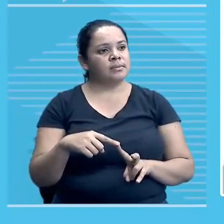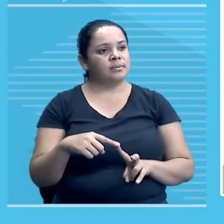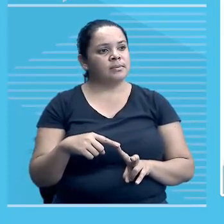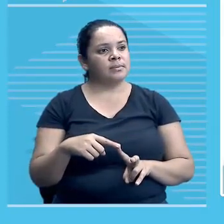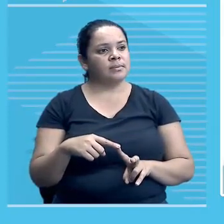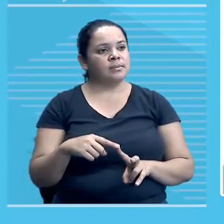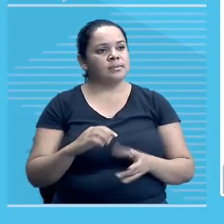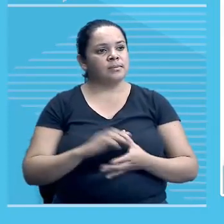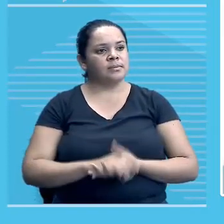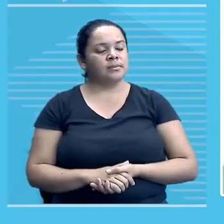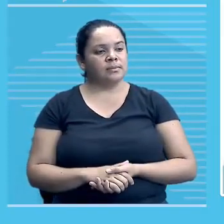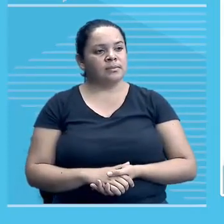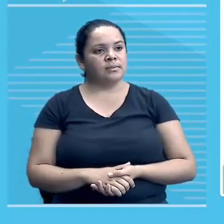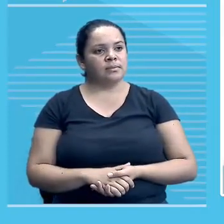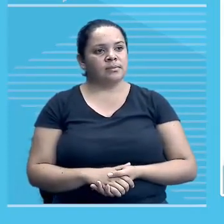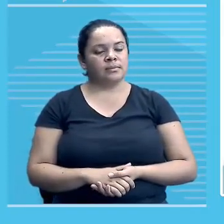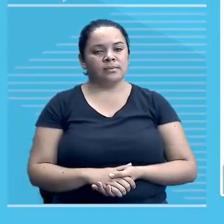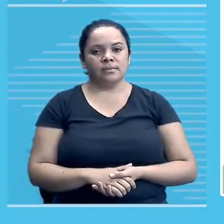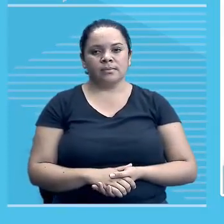5 e